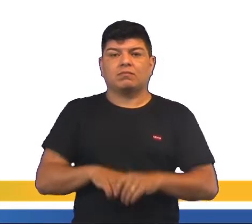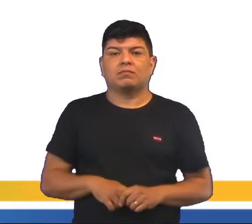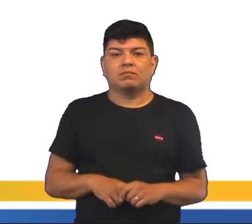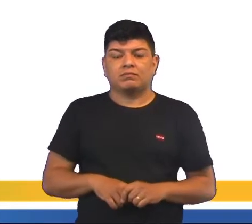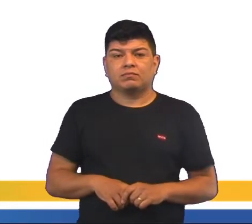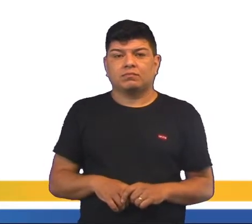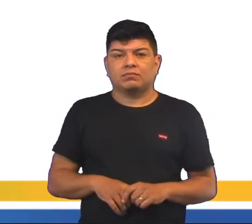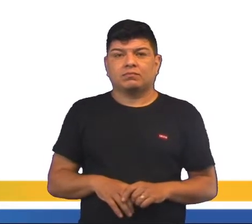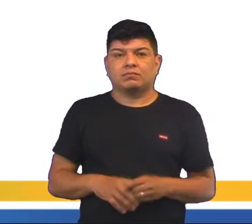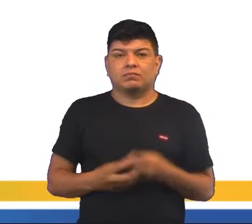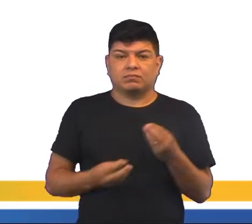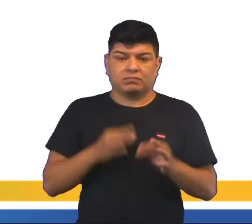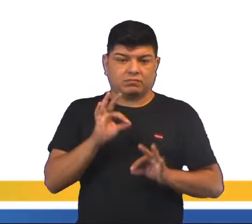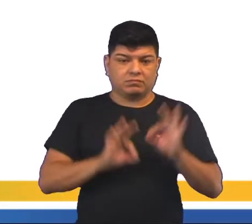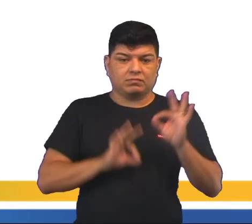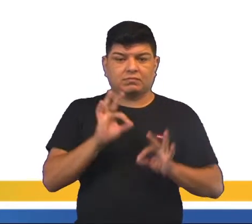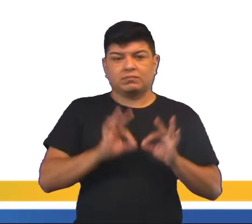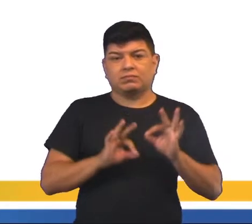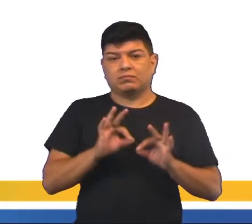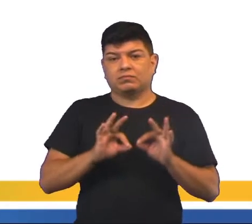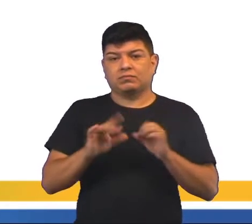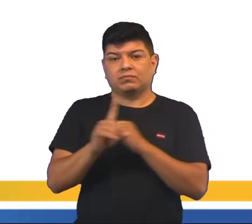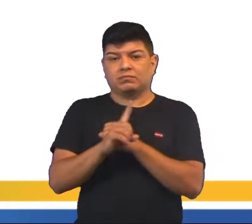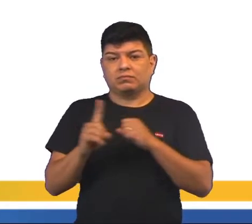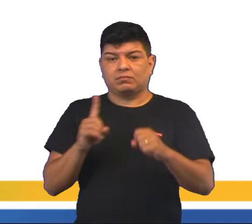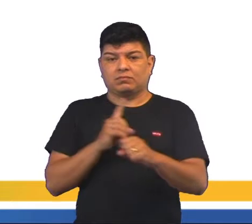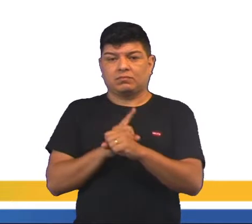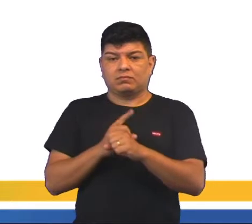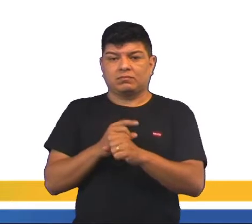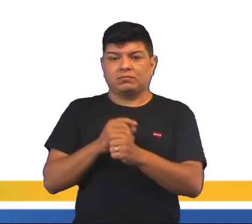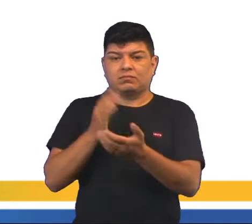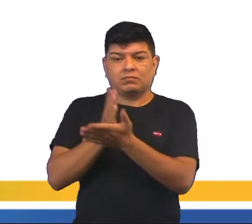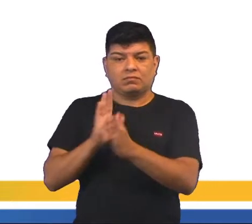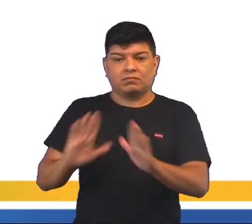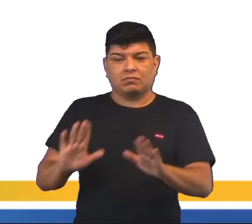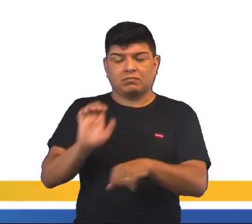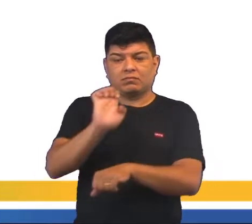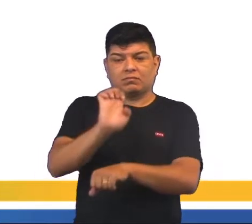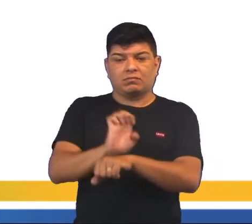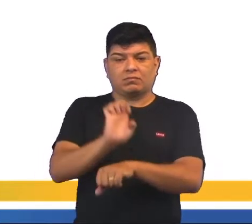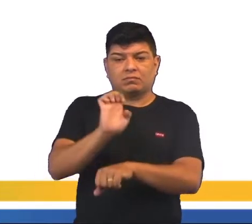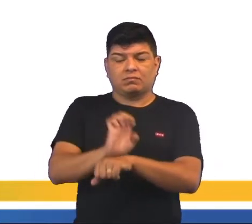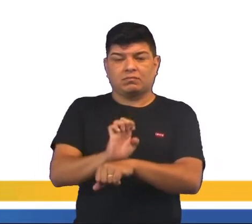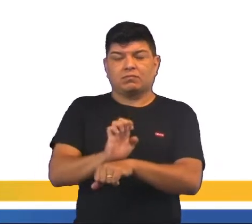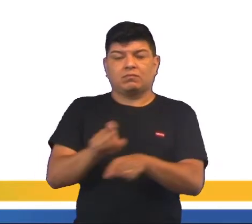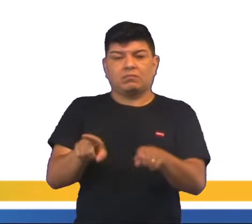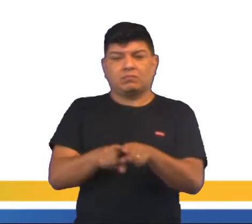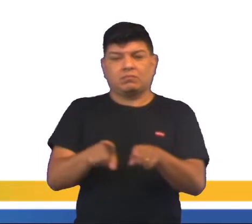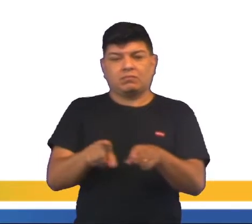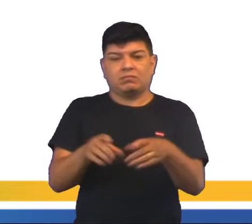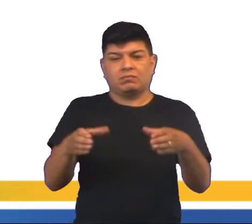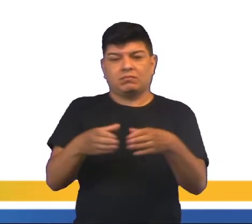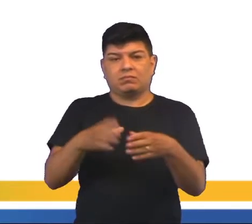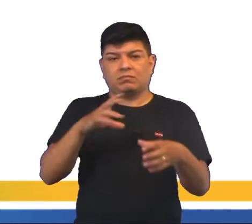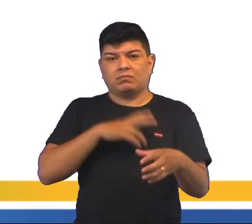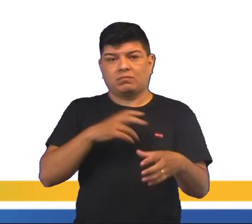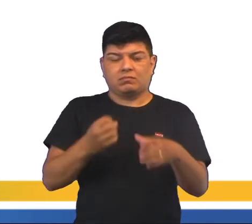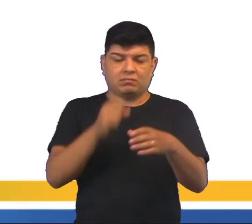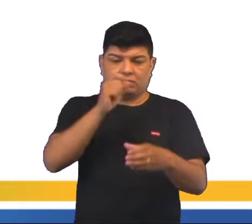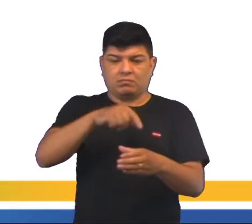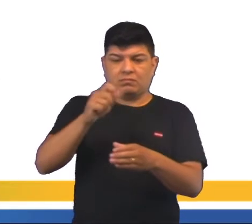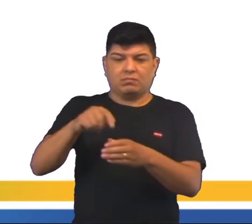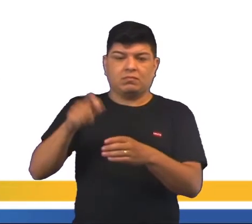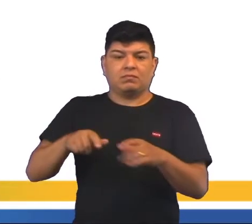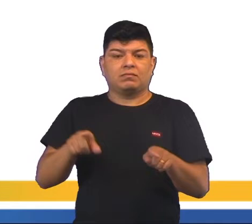socialismo. Como forma de organização social, onde seriam abolidos o Estado e a propriedade, assim como os meios de